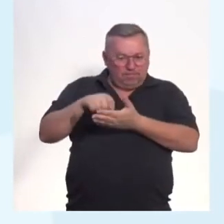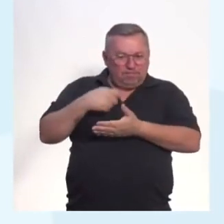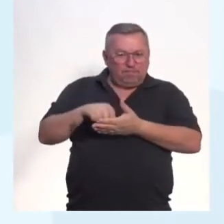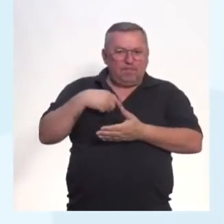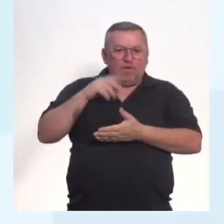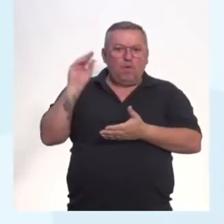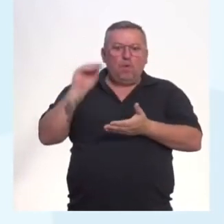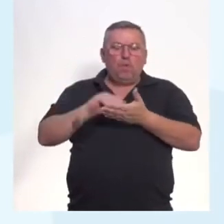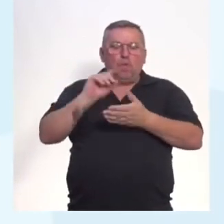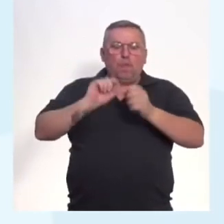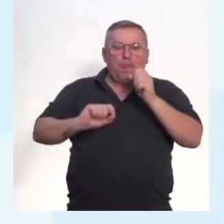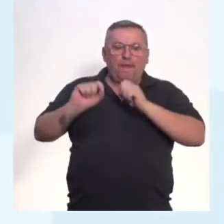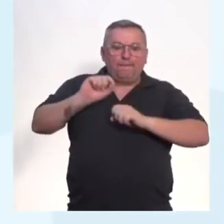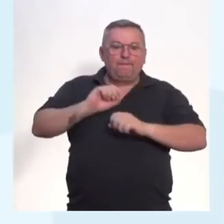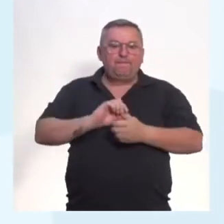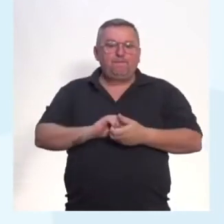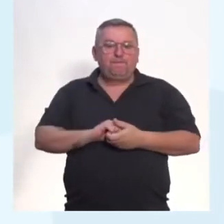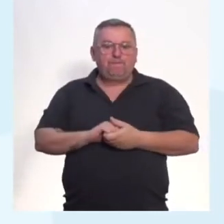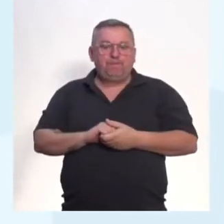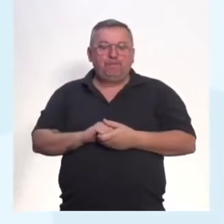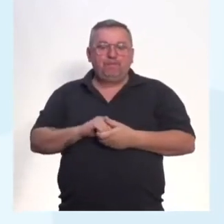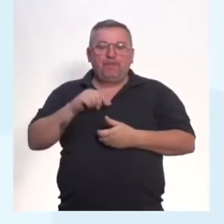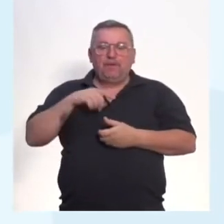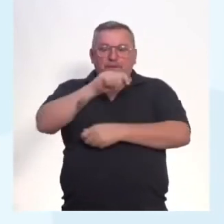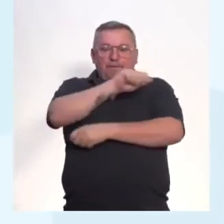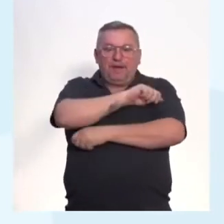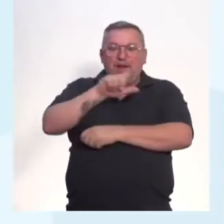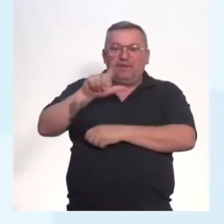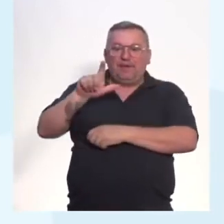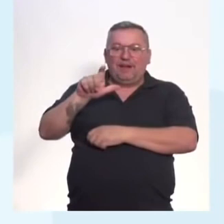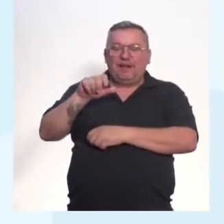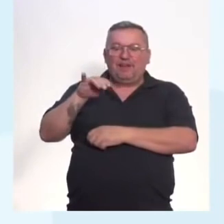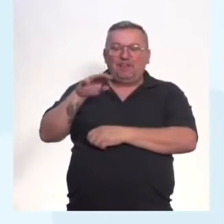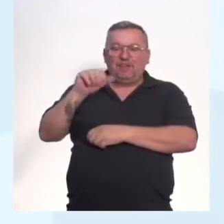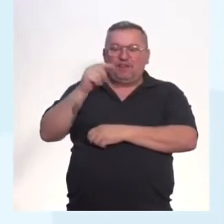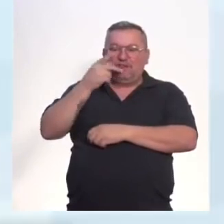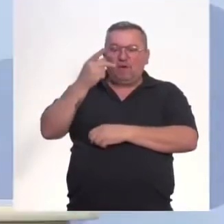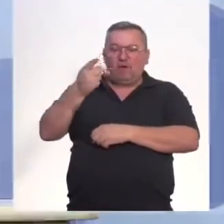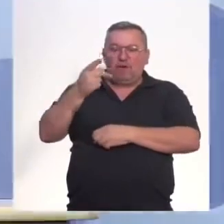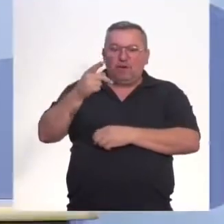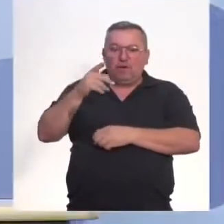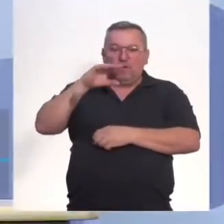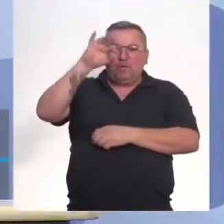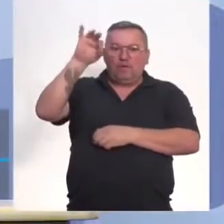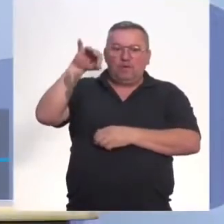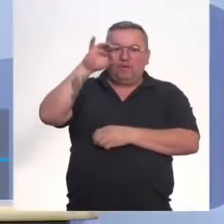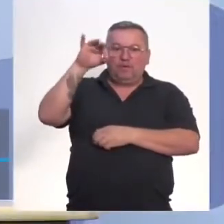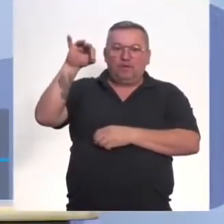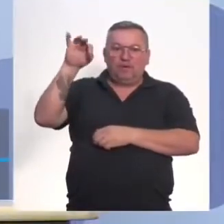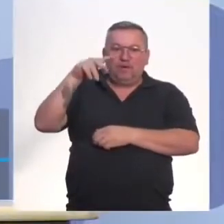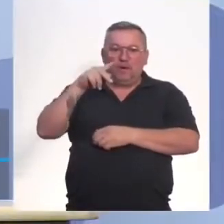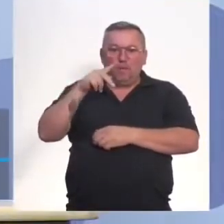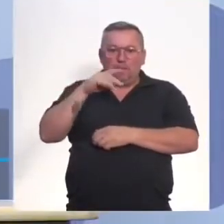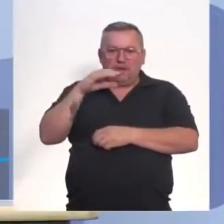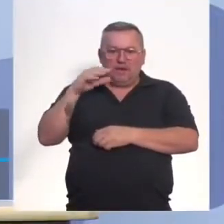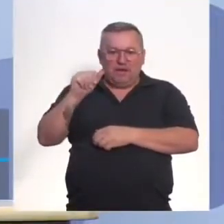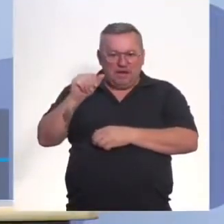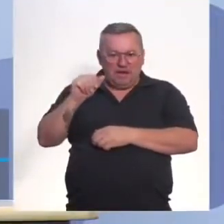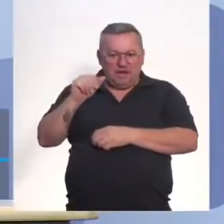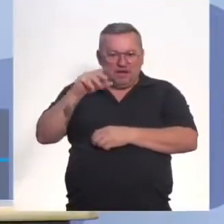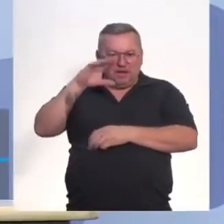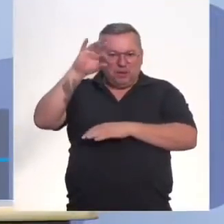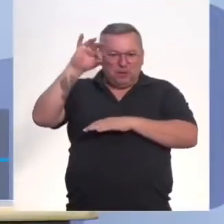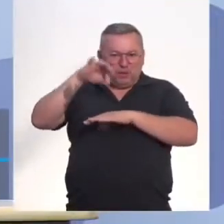eles estão colocando, Mônica? Eu já vi uma aluna aqui, a Letícia Maria. Ela já começou. Mosquito pica? Ela